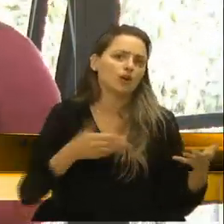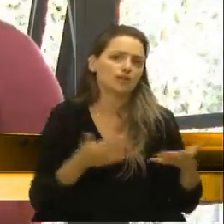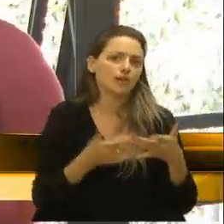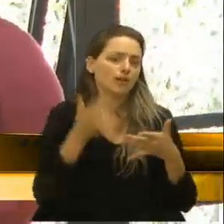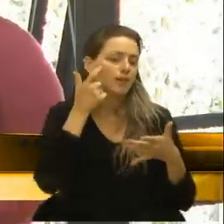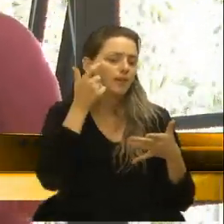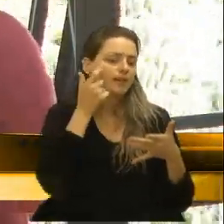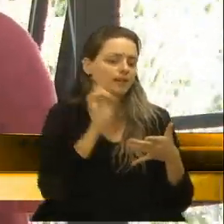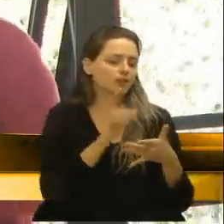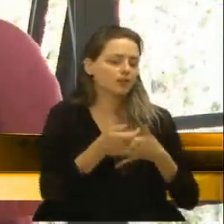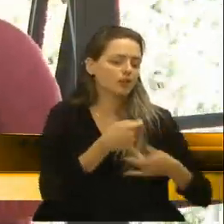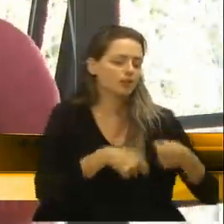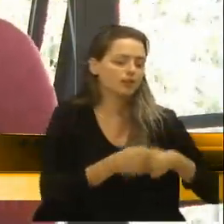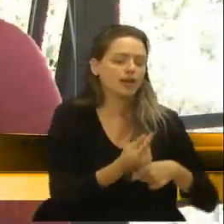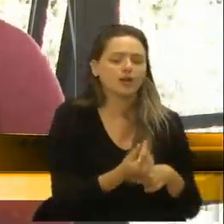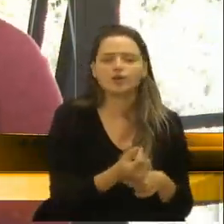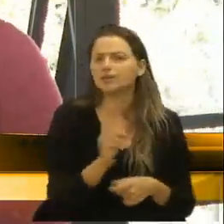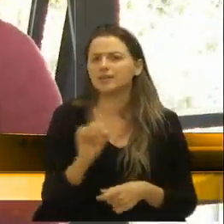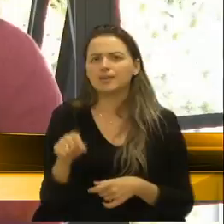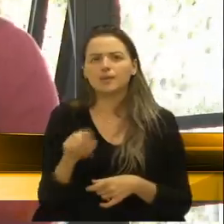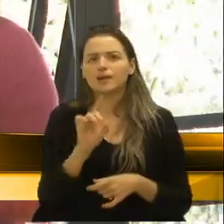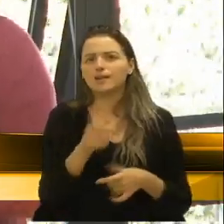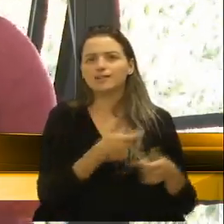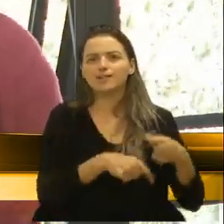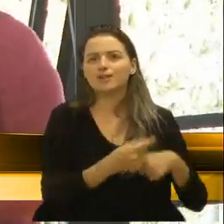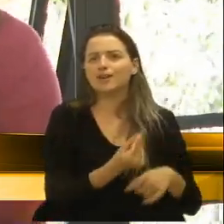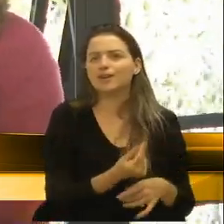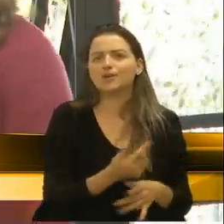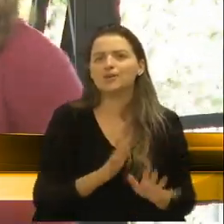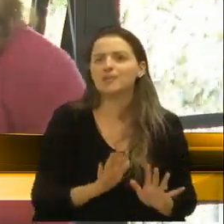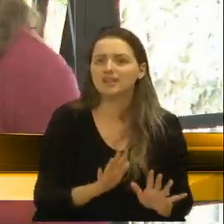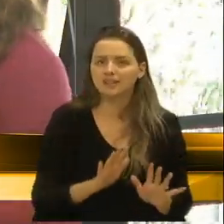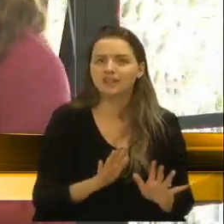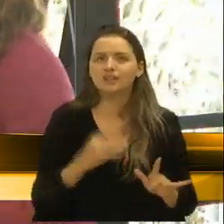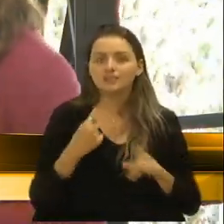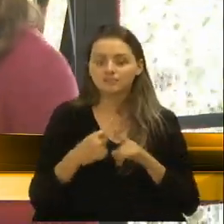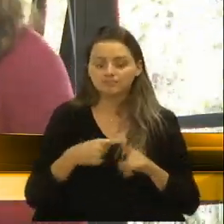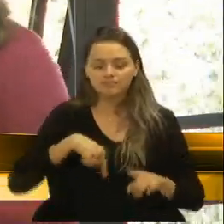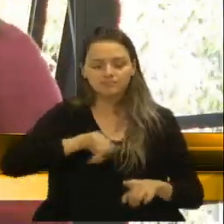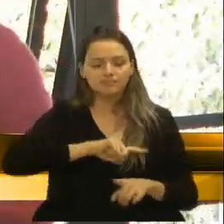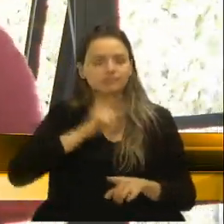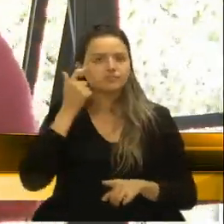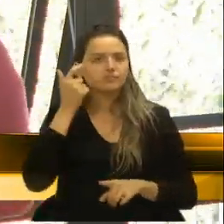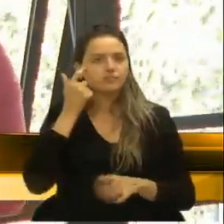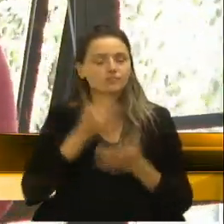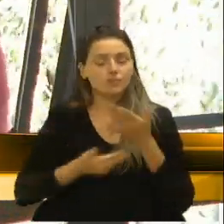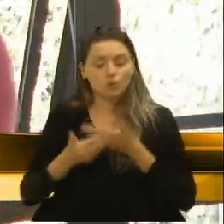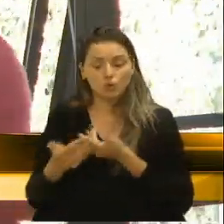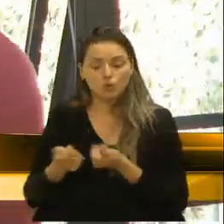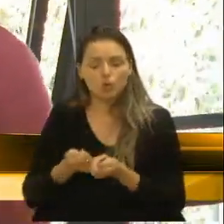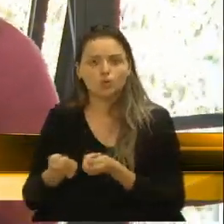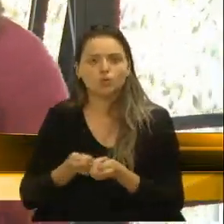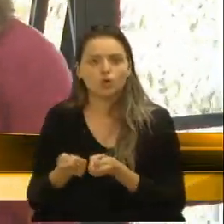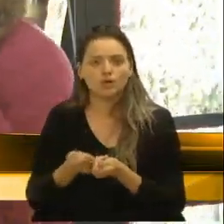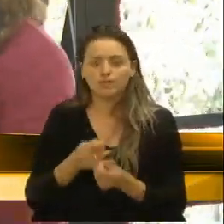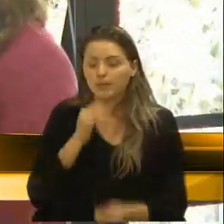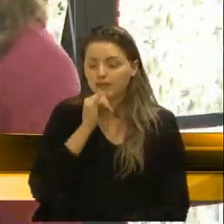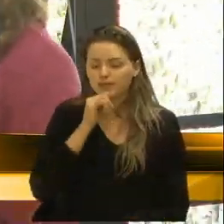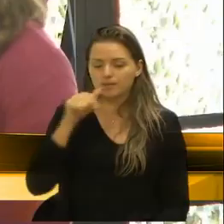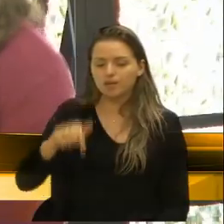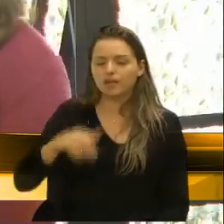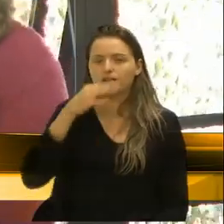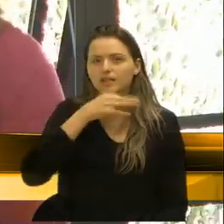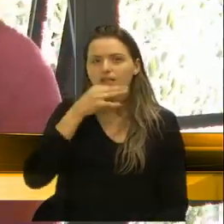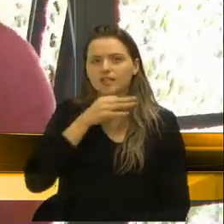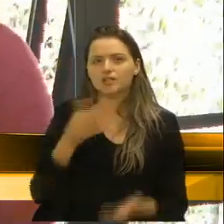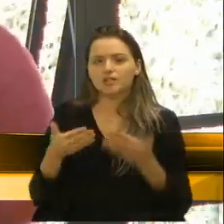econômicos. Mas não é só isso, gente. Não é só isso, porque a gente está pensando assim, está sob controle. Aqui em Caxias, a gente abriu as